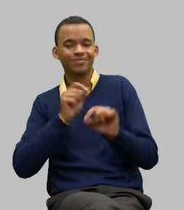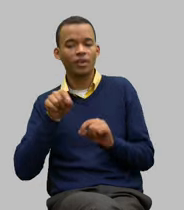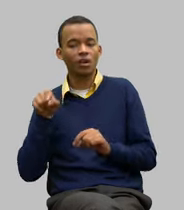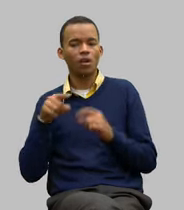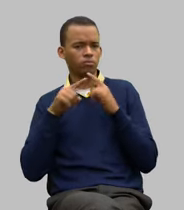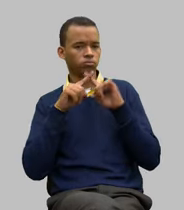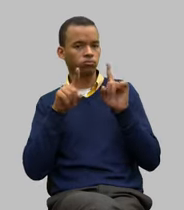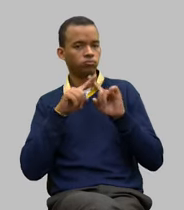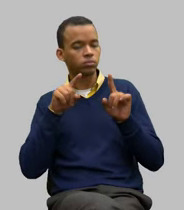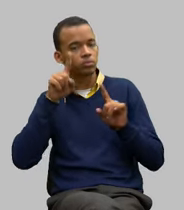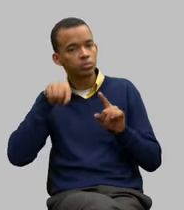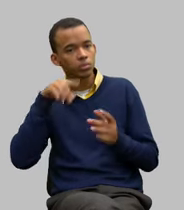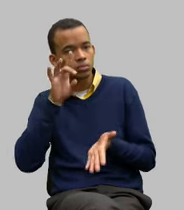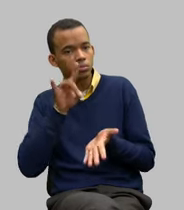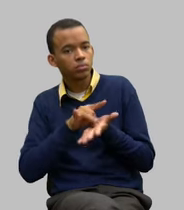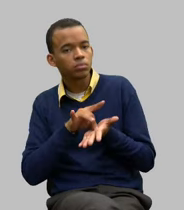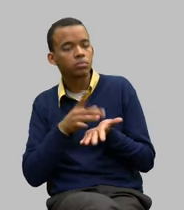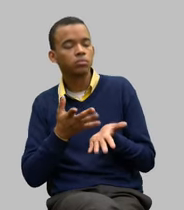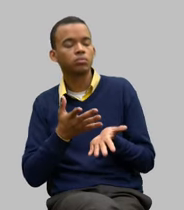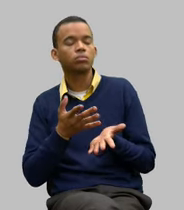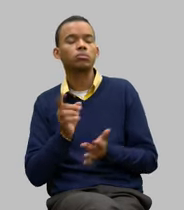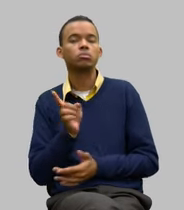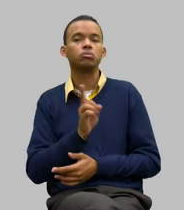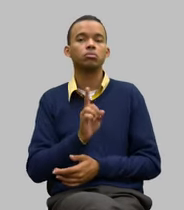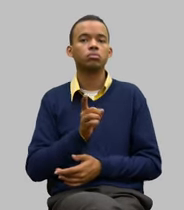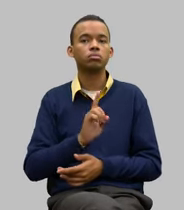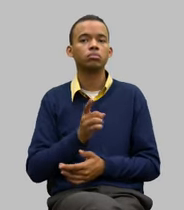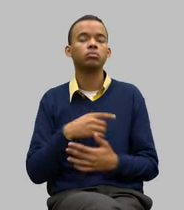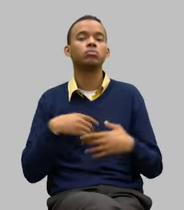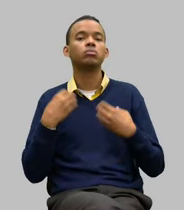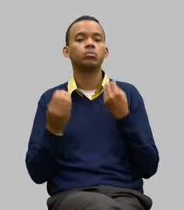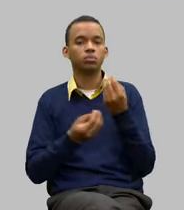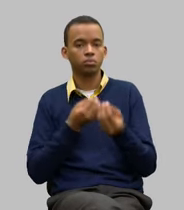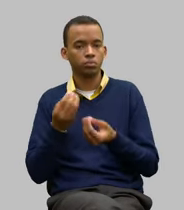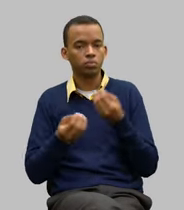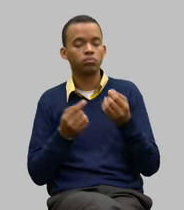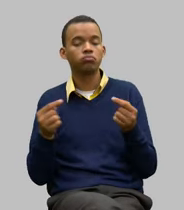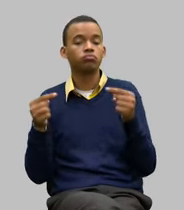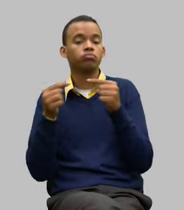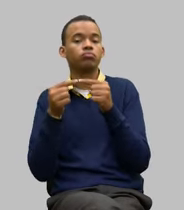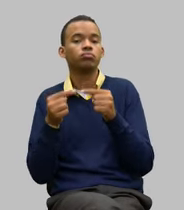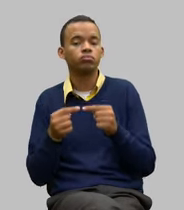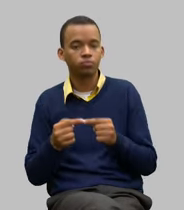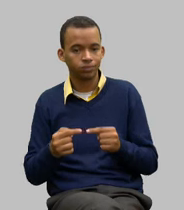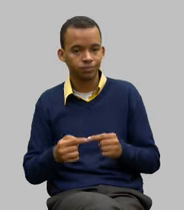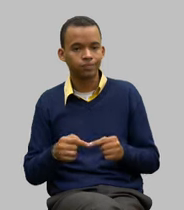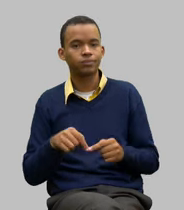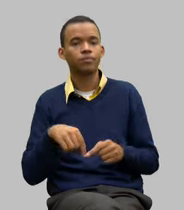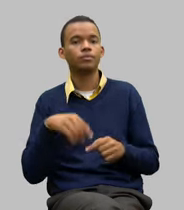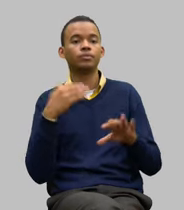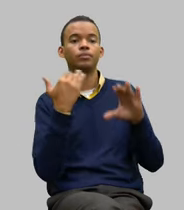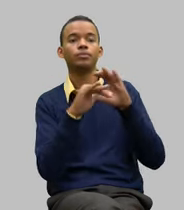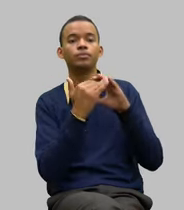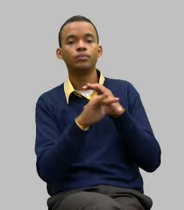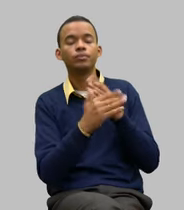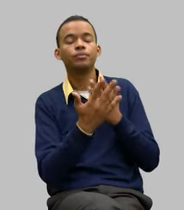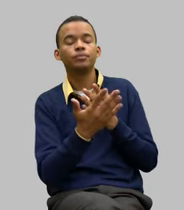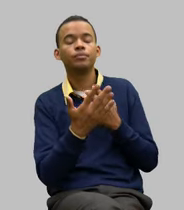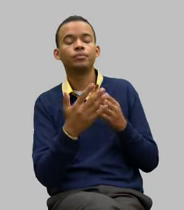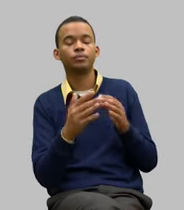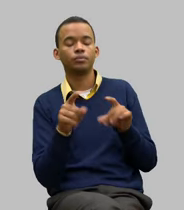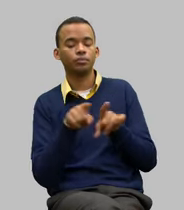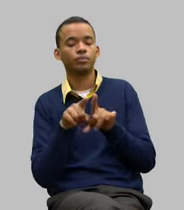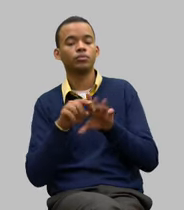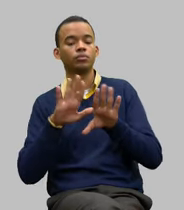e eh eh a veracidade tá batendo aqui com as informações que chegou até o nosso gabinete sim e